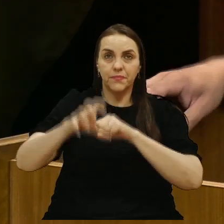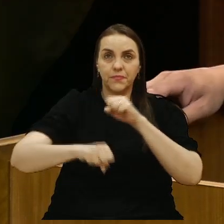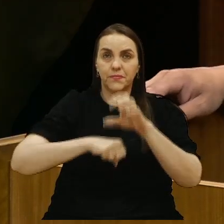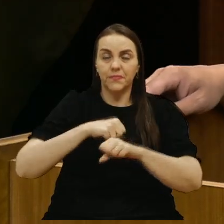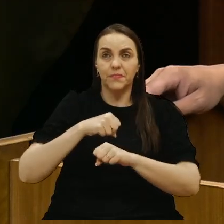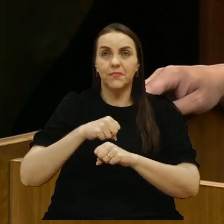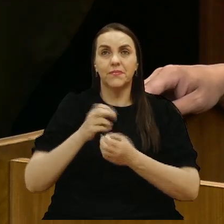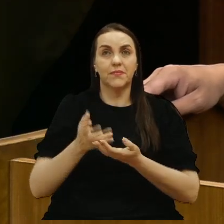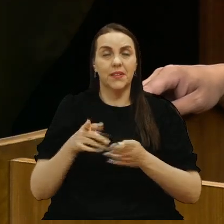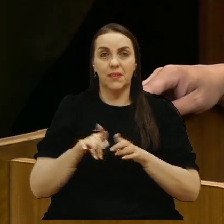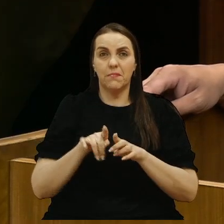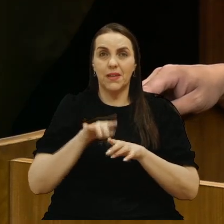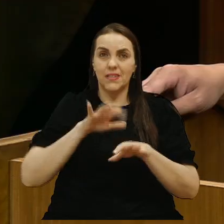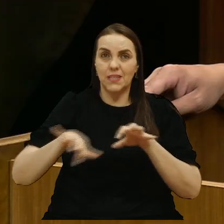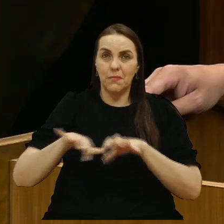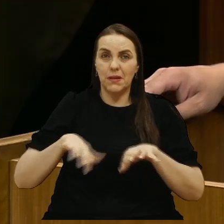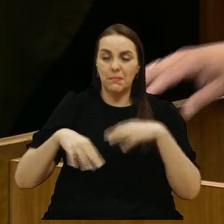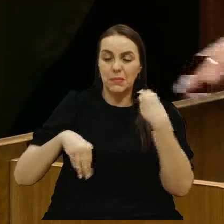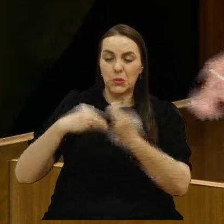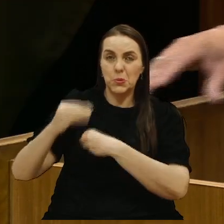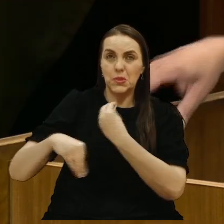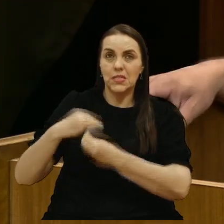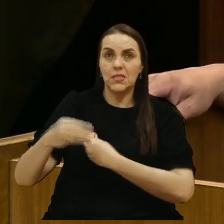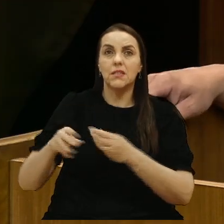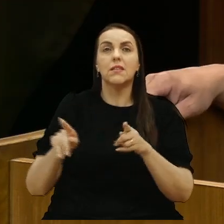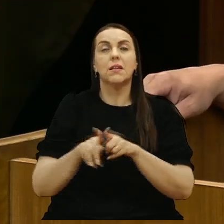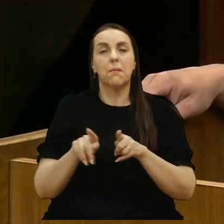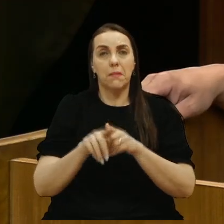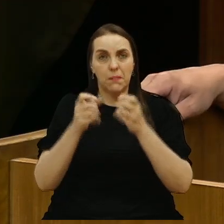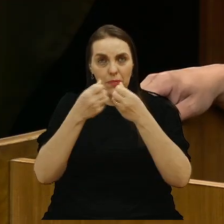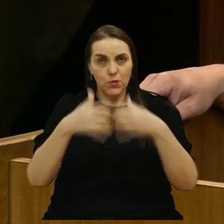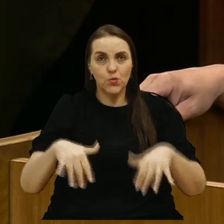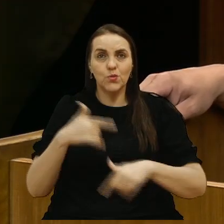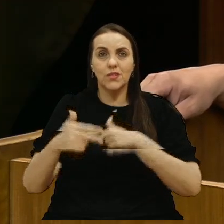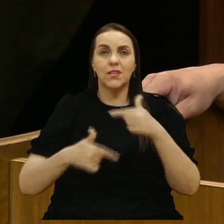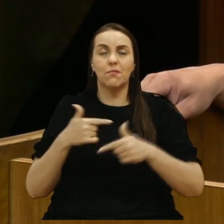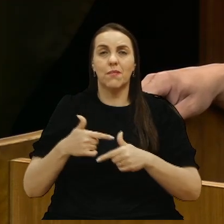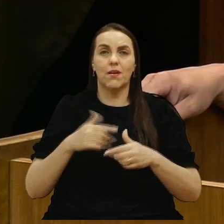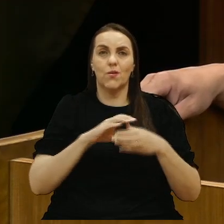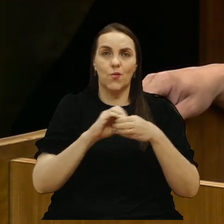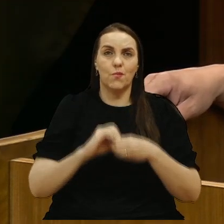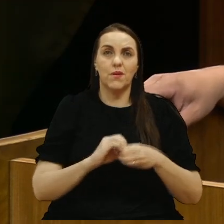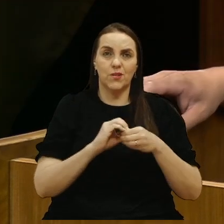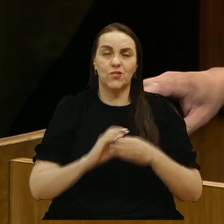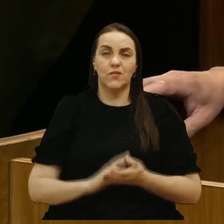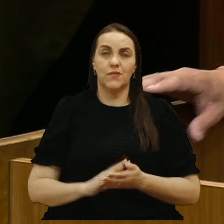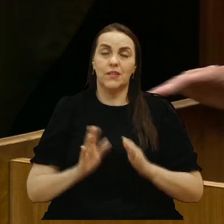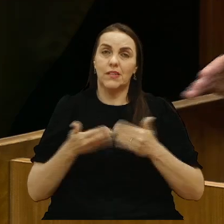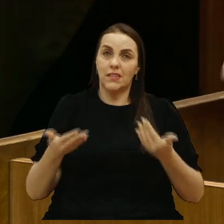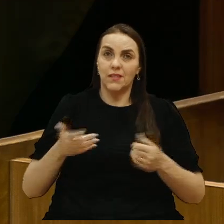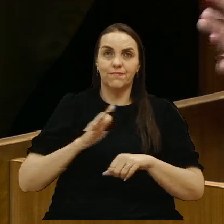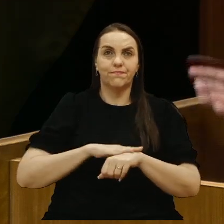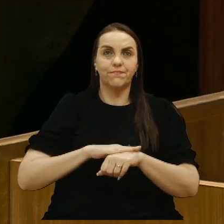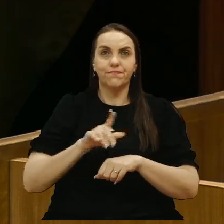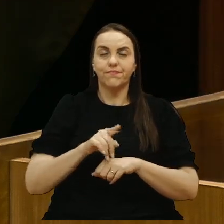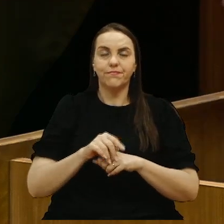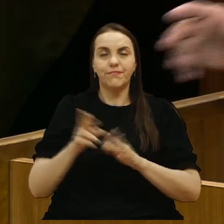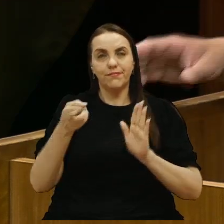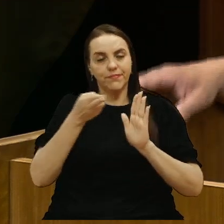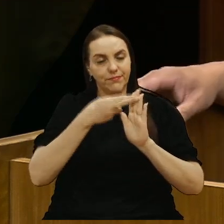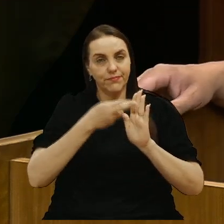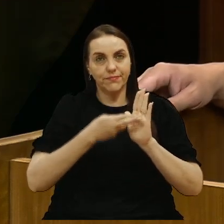gestão que fazem hoje, misturando o material, também prejudica o trabalho da cooperativa. Então, está na hora da gente começar a